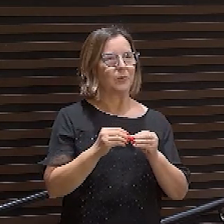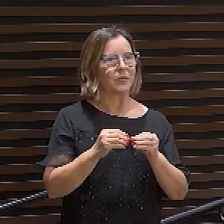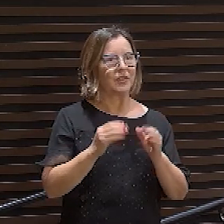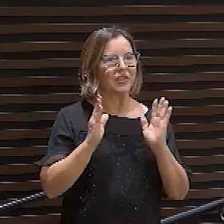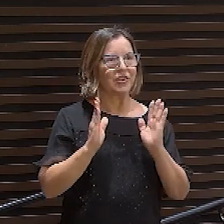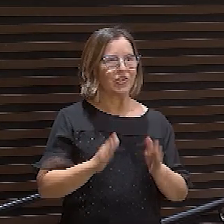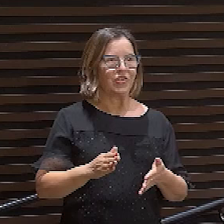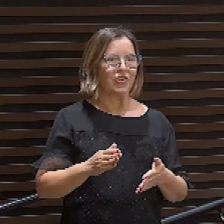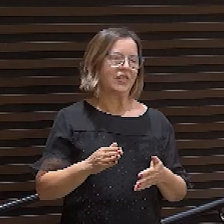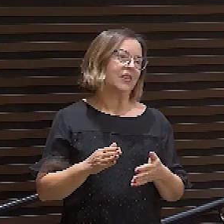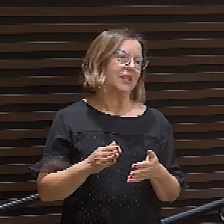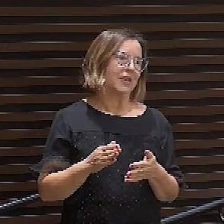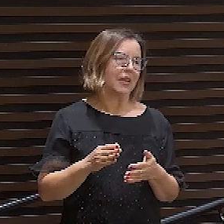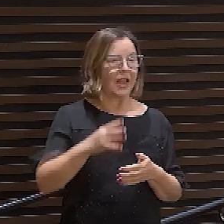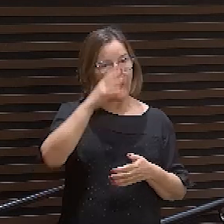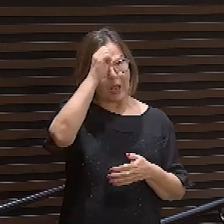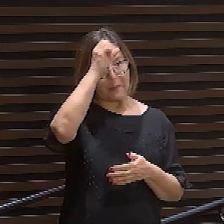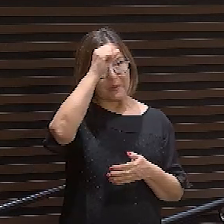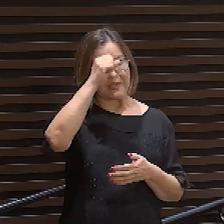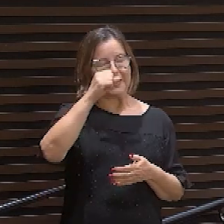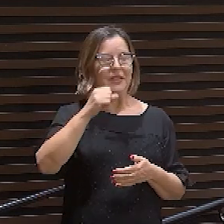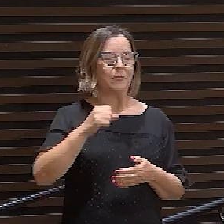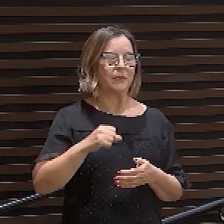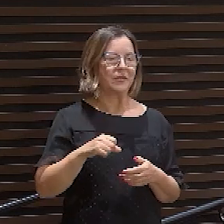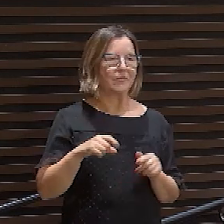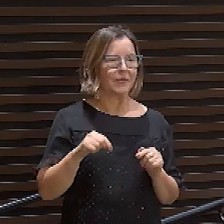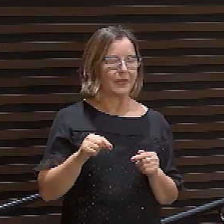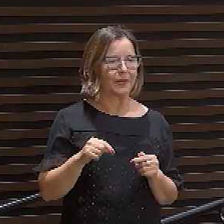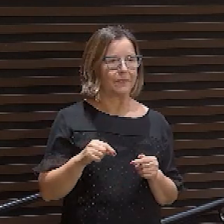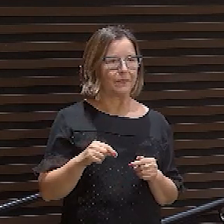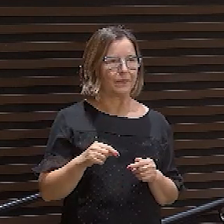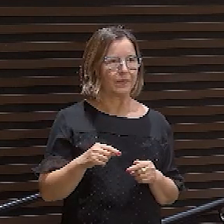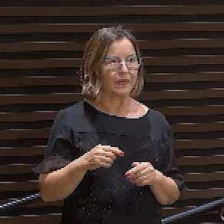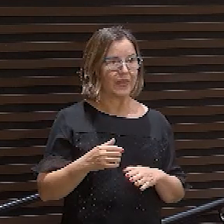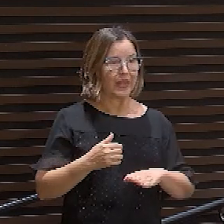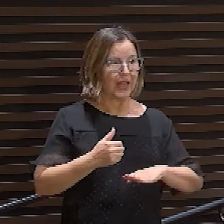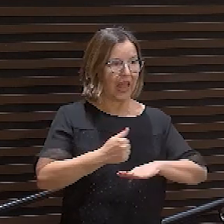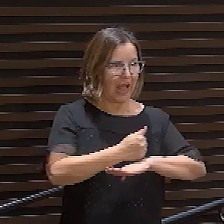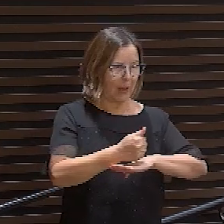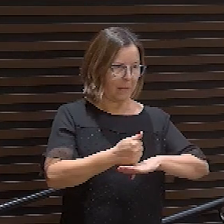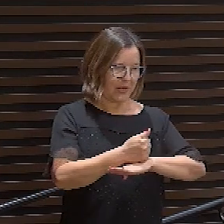fazia parte da cultura mais idólatra.